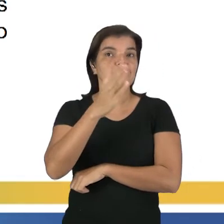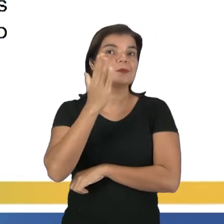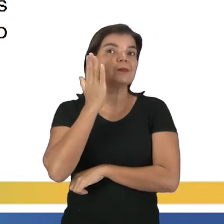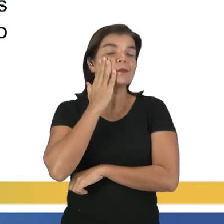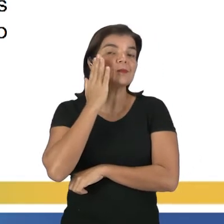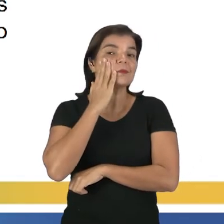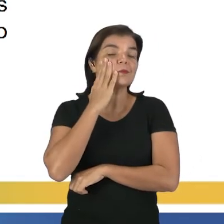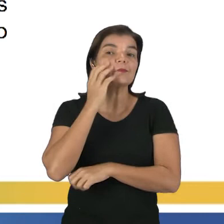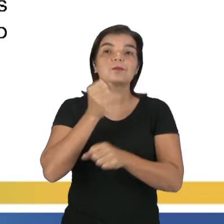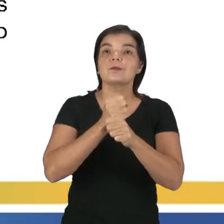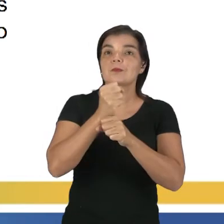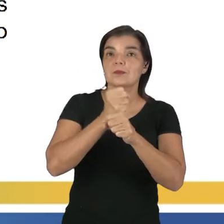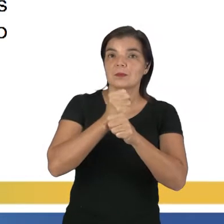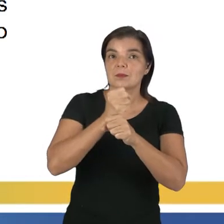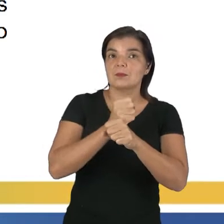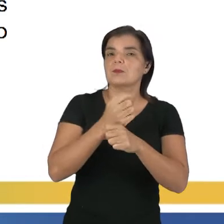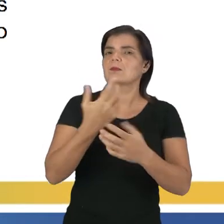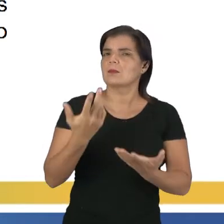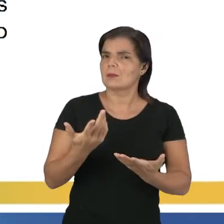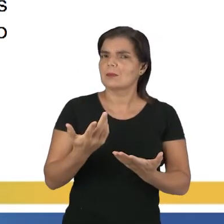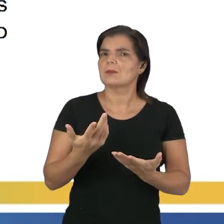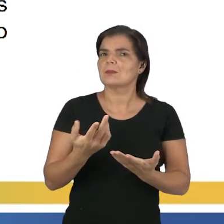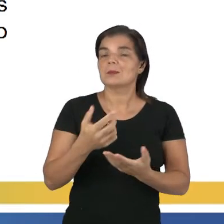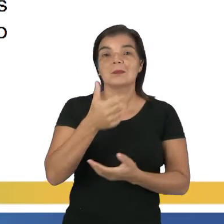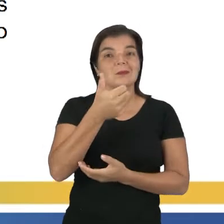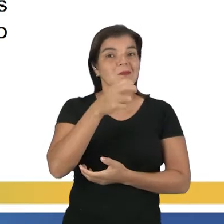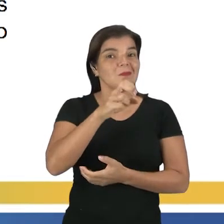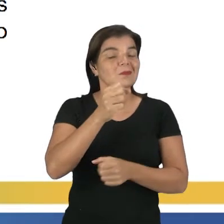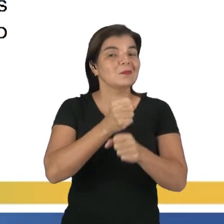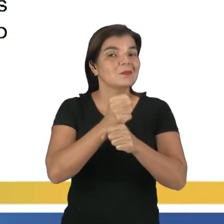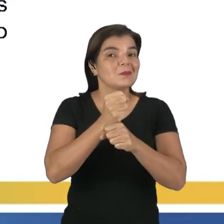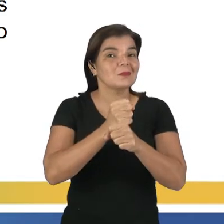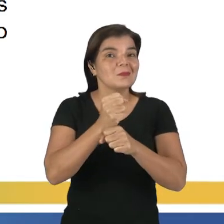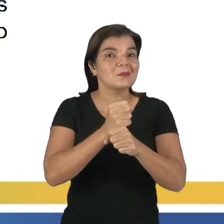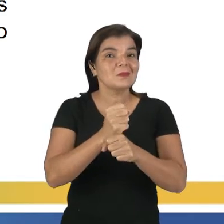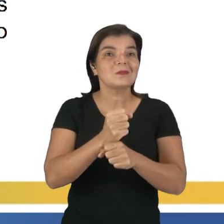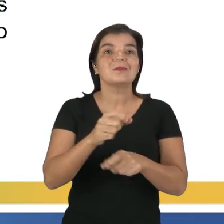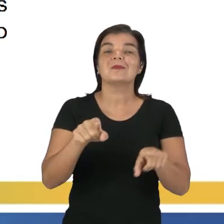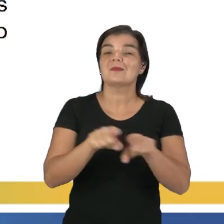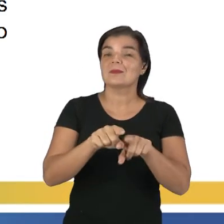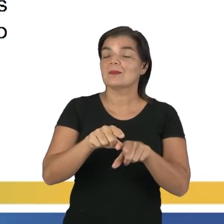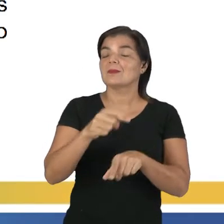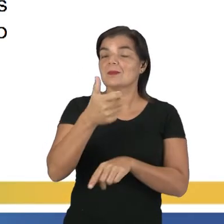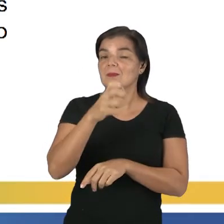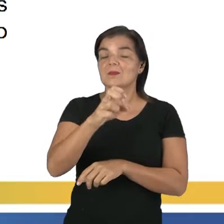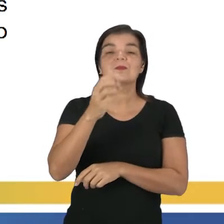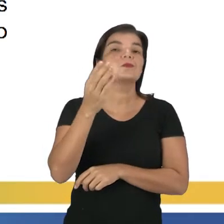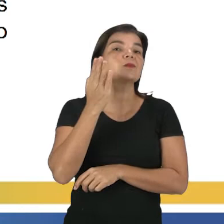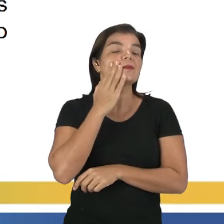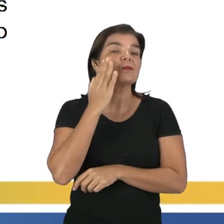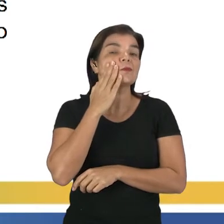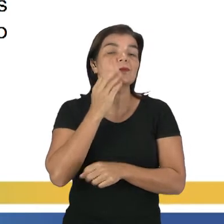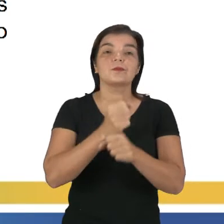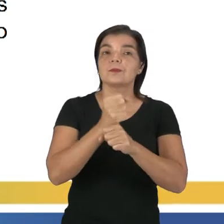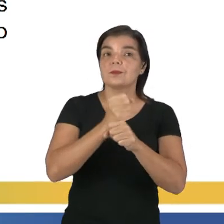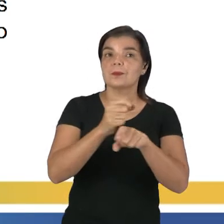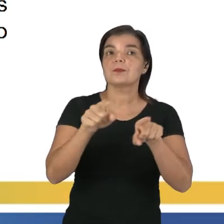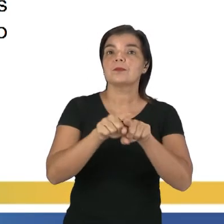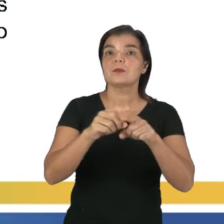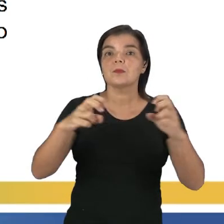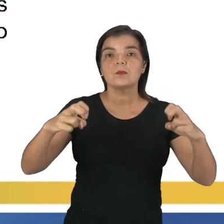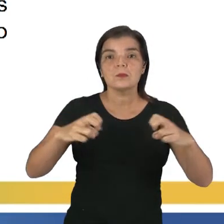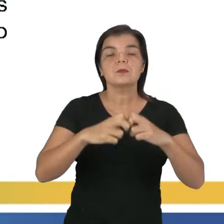seriam de 15 dias por ano, olha só, 15 dias por ano, e alguns tipos de direito em relação aos acidentes de